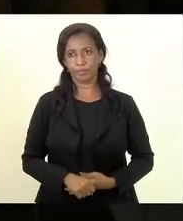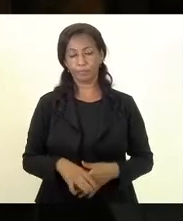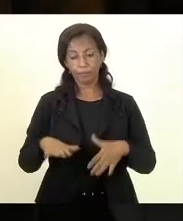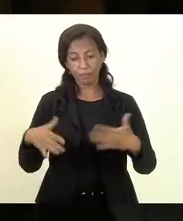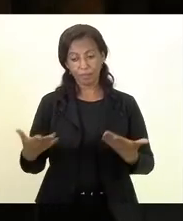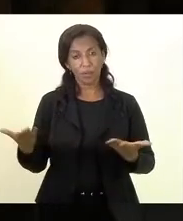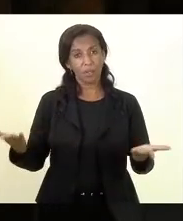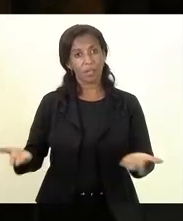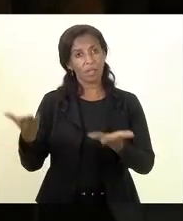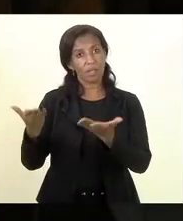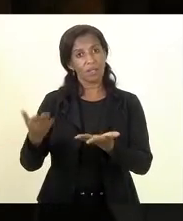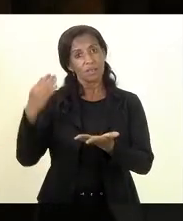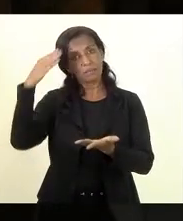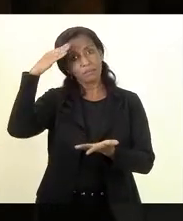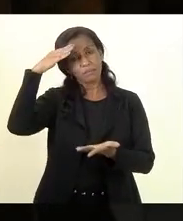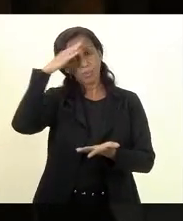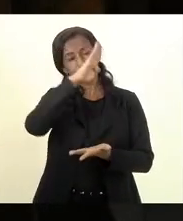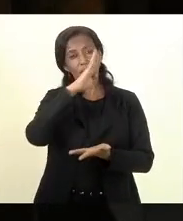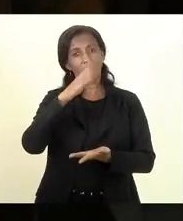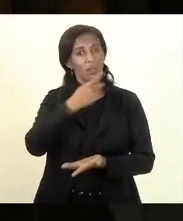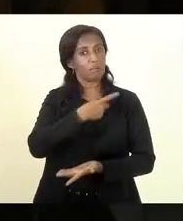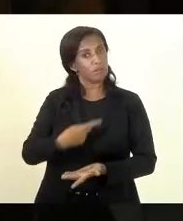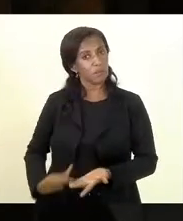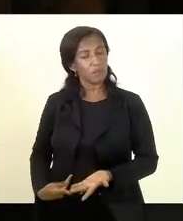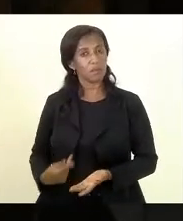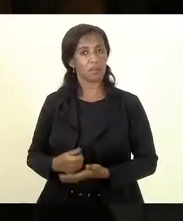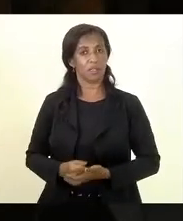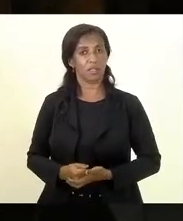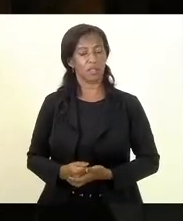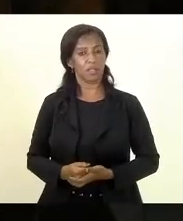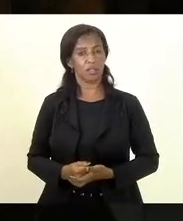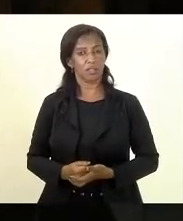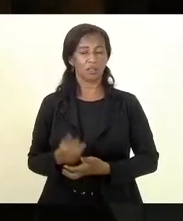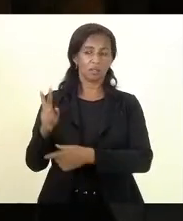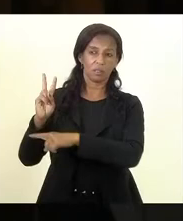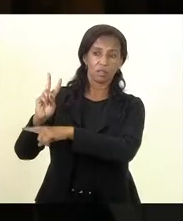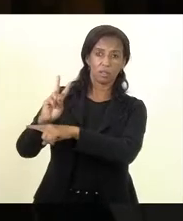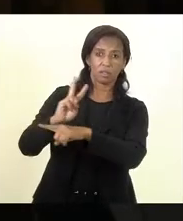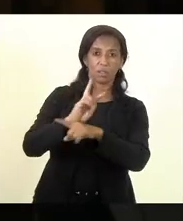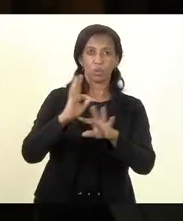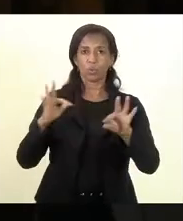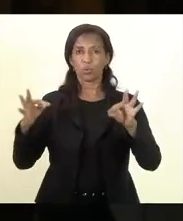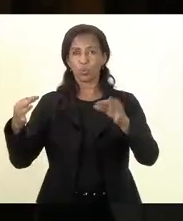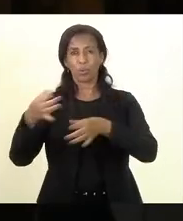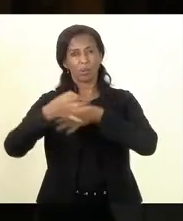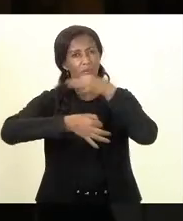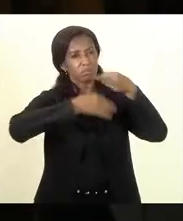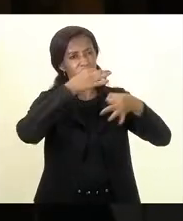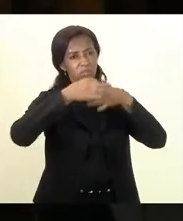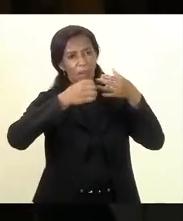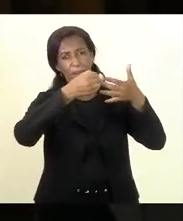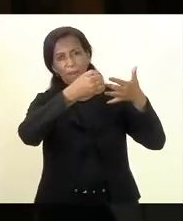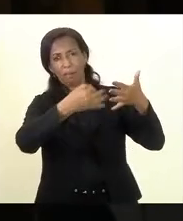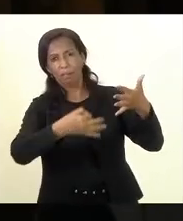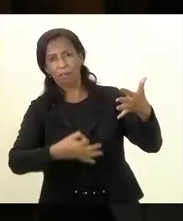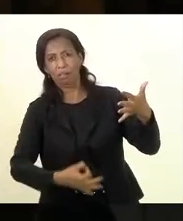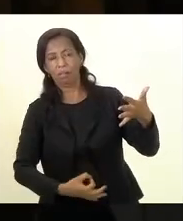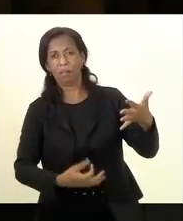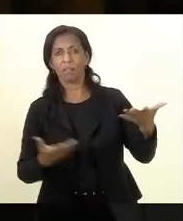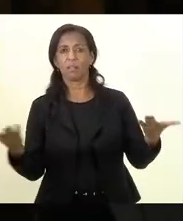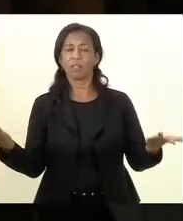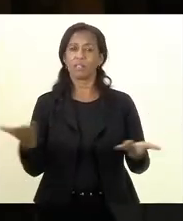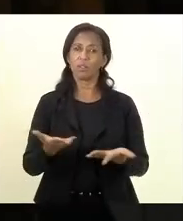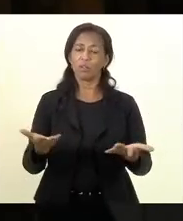esse presidente da República que defende todas essas questões que a gente